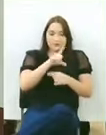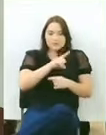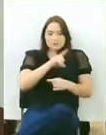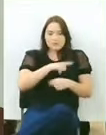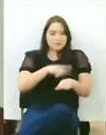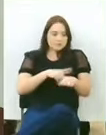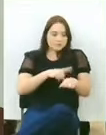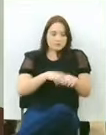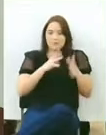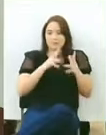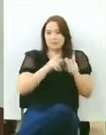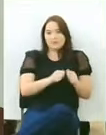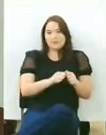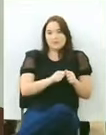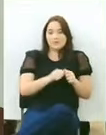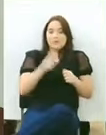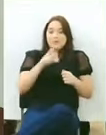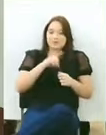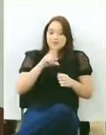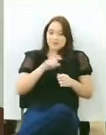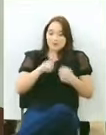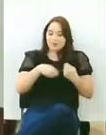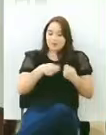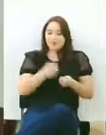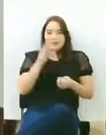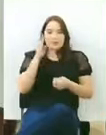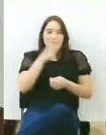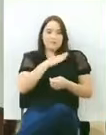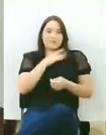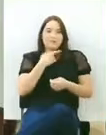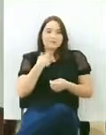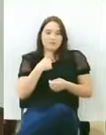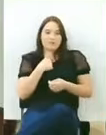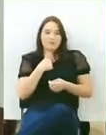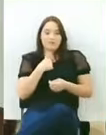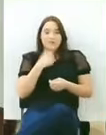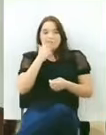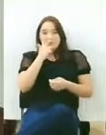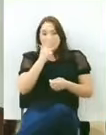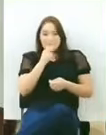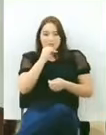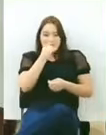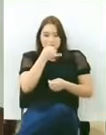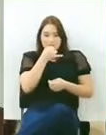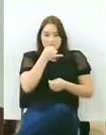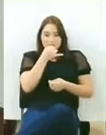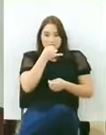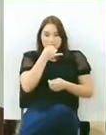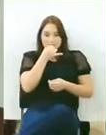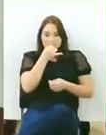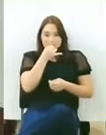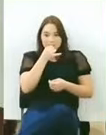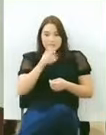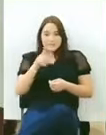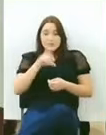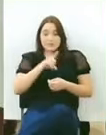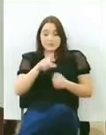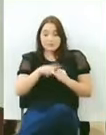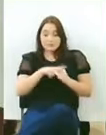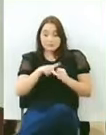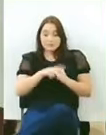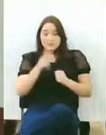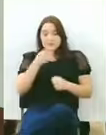ser policiado o tempo todo causa má vontade e causa tristeza. Por